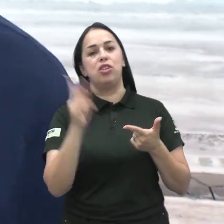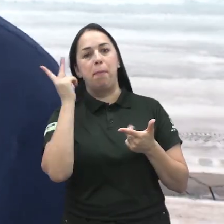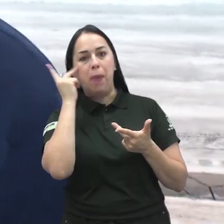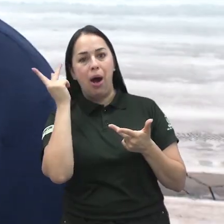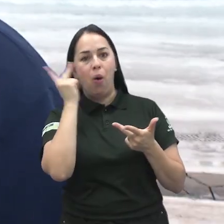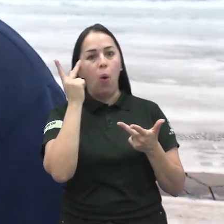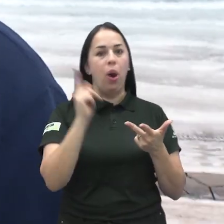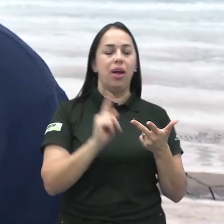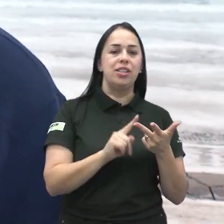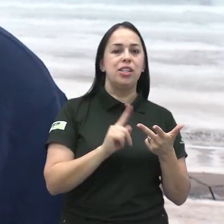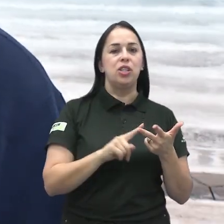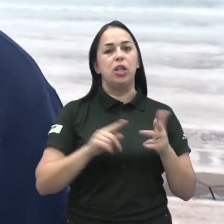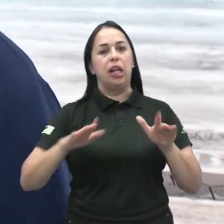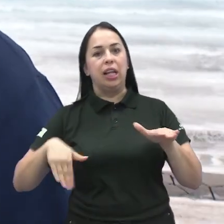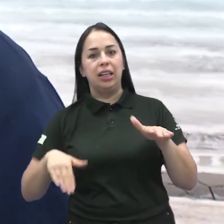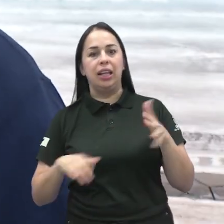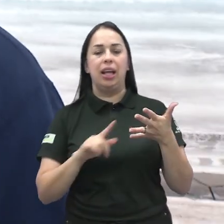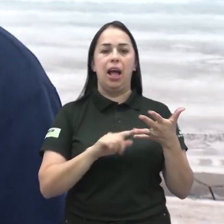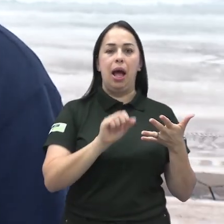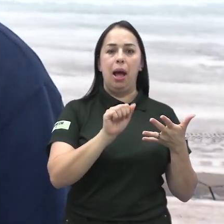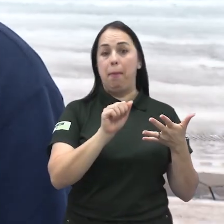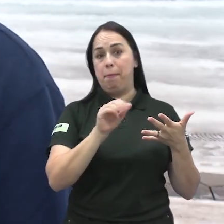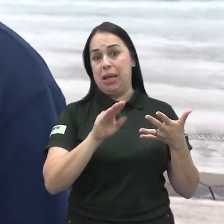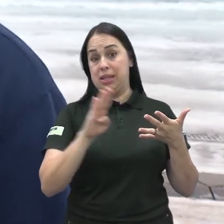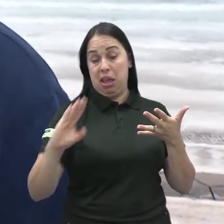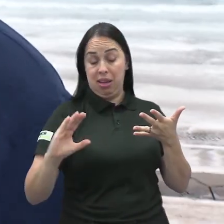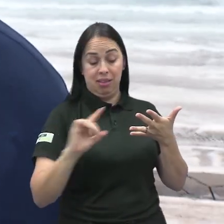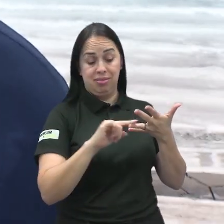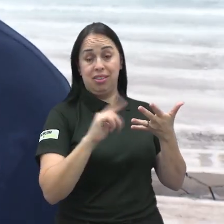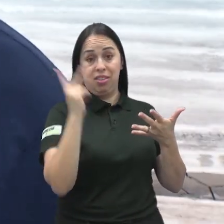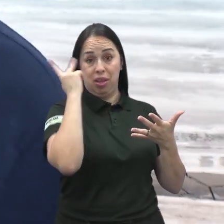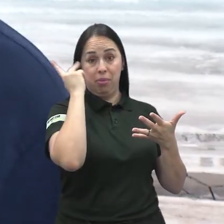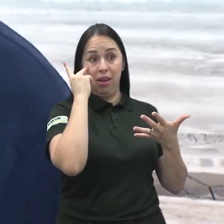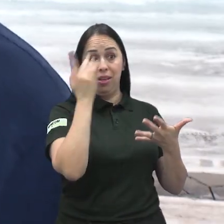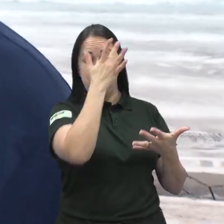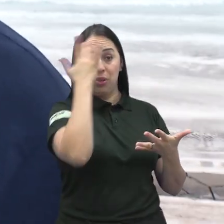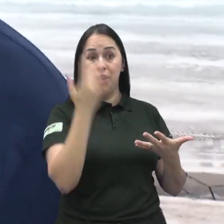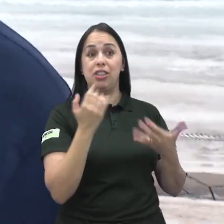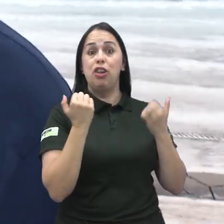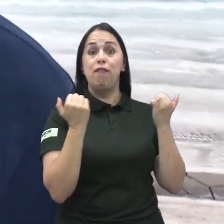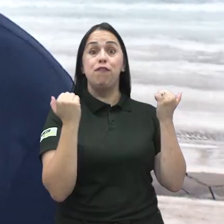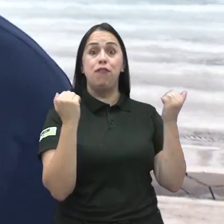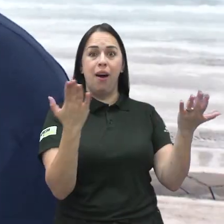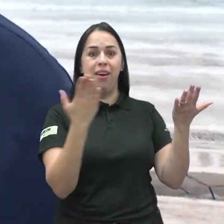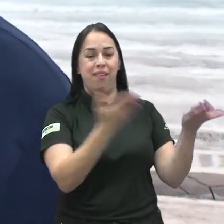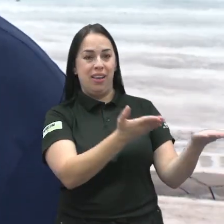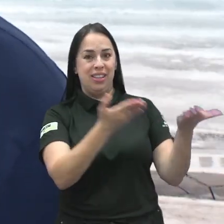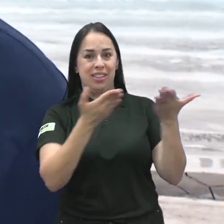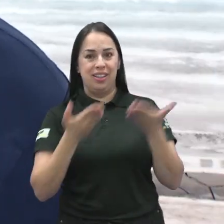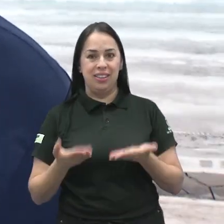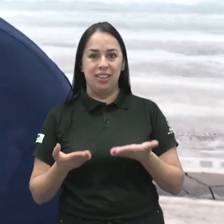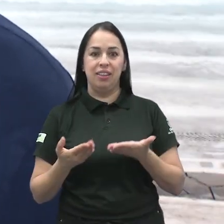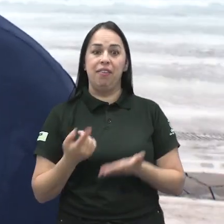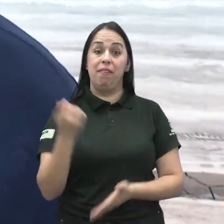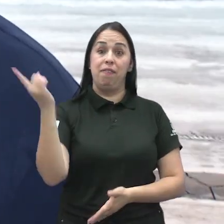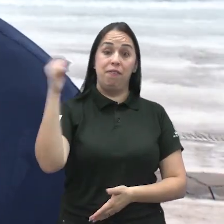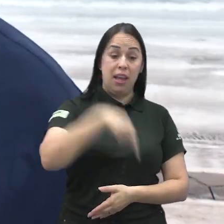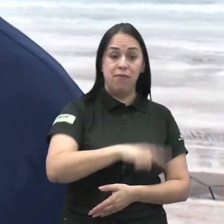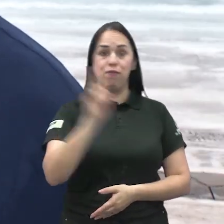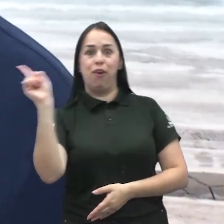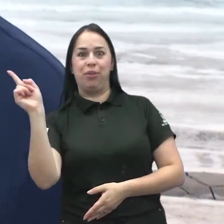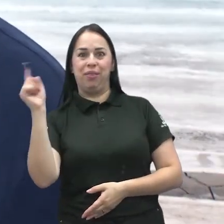São Paulo, Litoral Sul, ABC, né? Então vem muita gente fora, né? Muita gente que faz